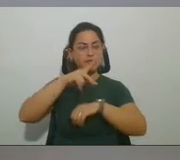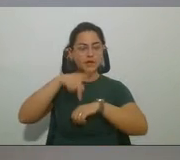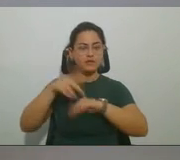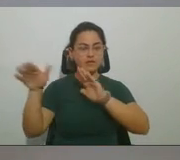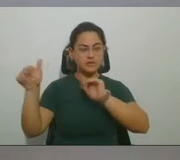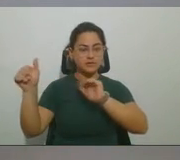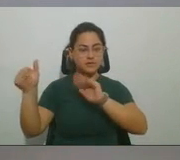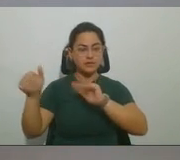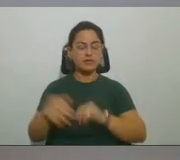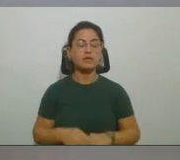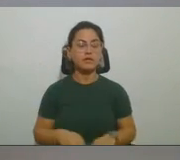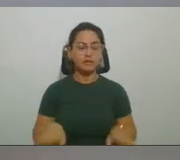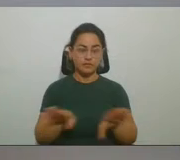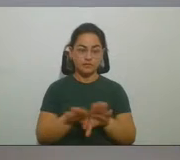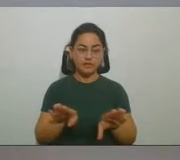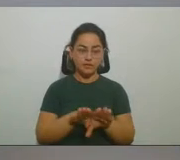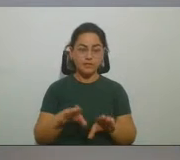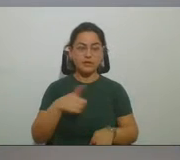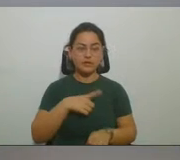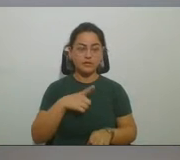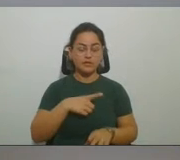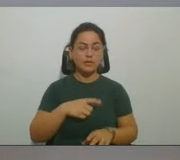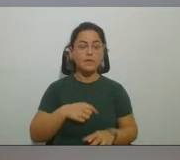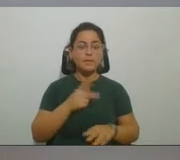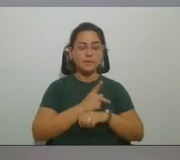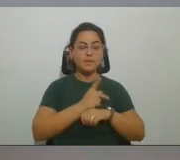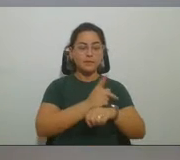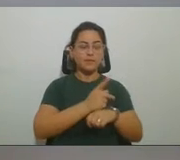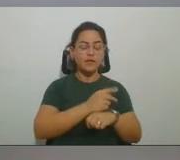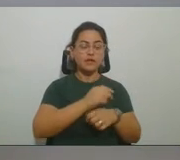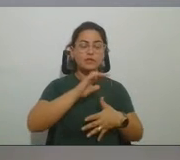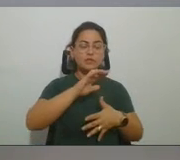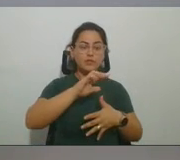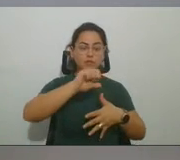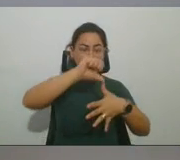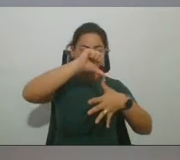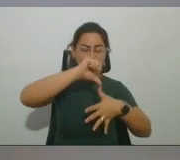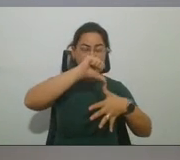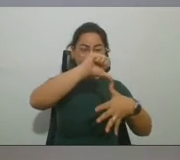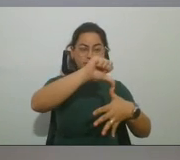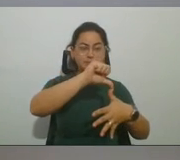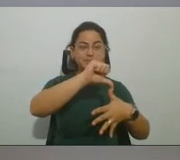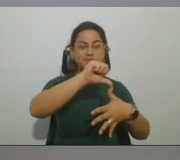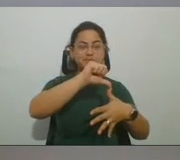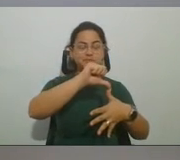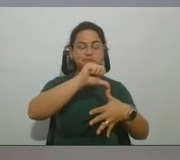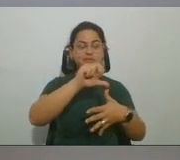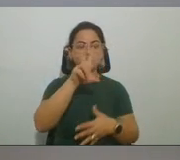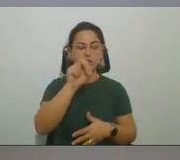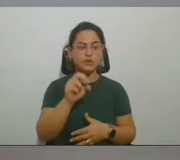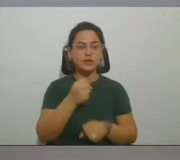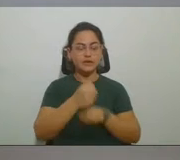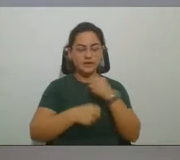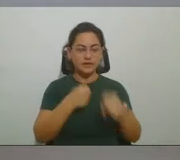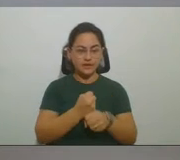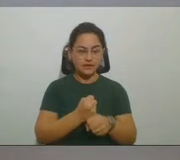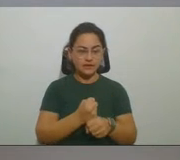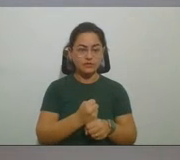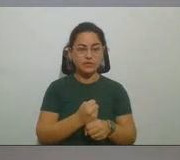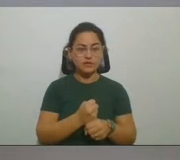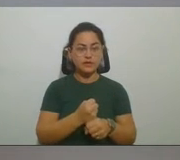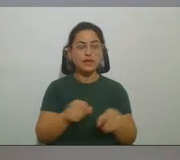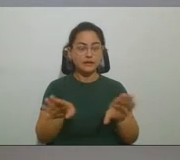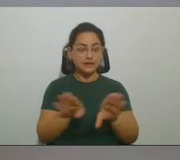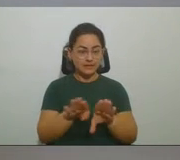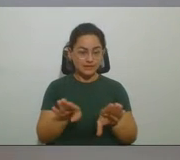Em 2017, recebeu o Prêmio Latino-Americano e Caribenho da Claxo, 50 anos, e é doutora honoris